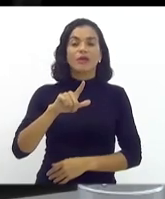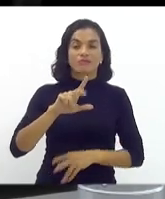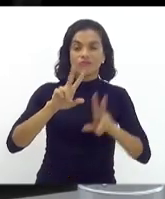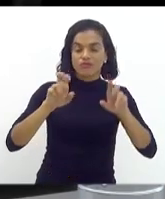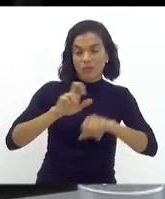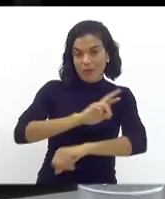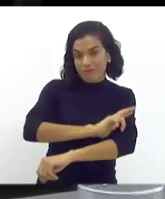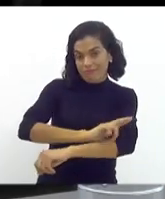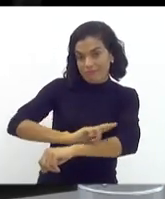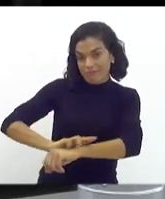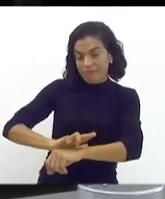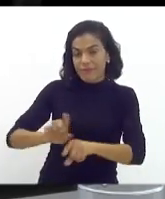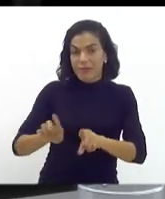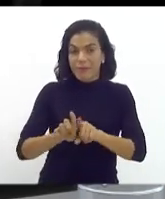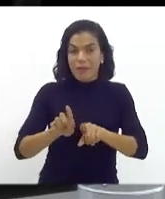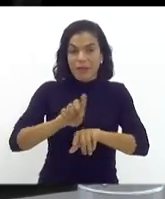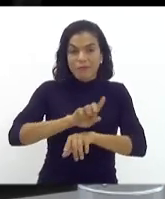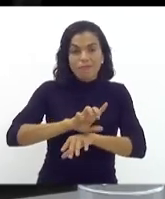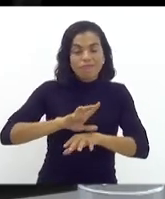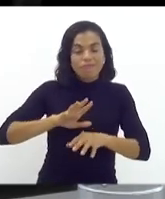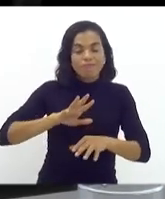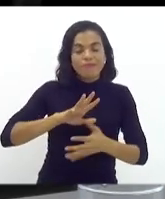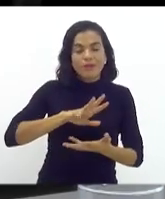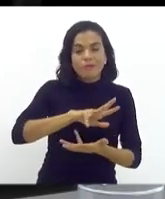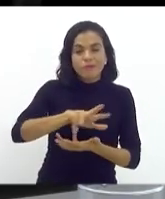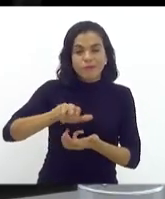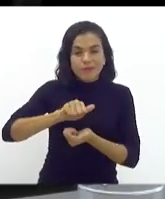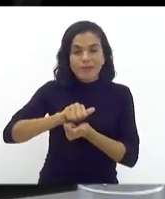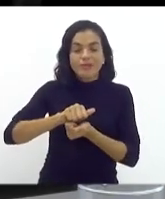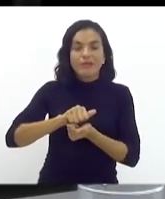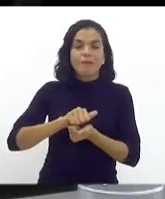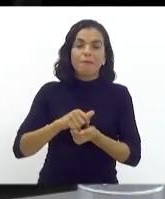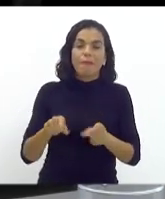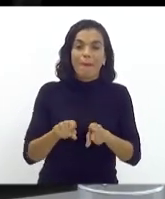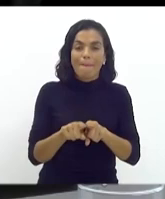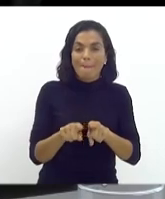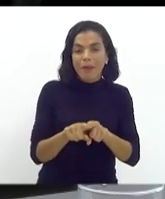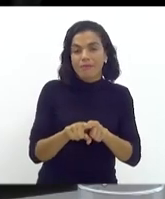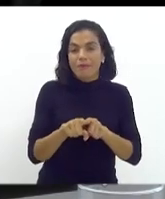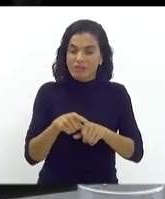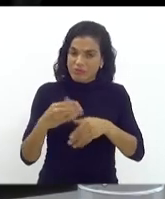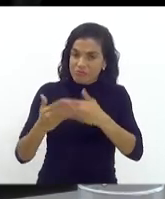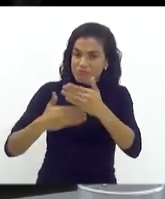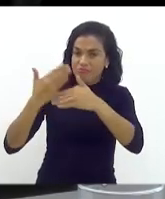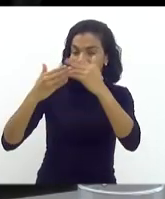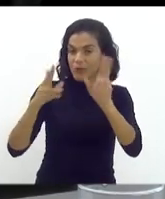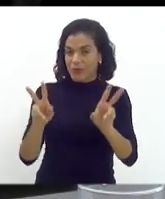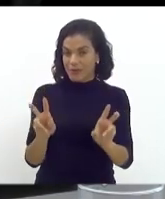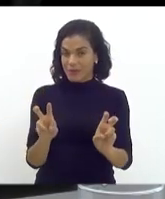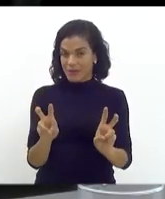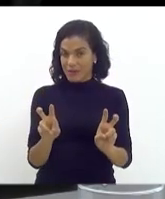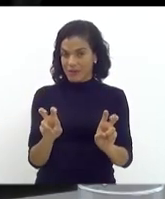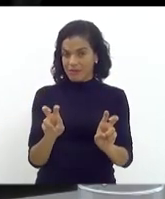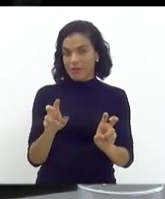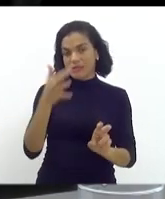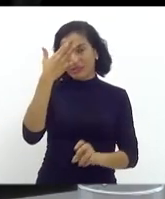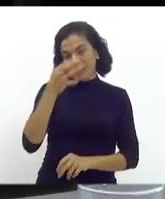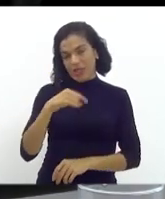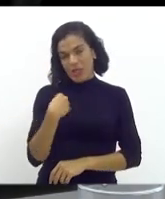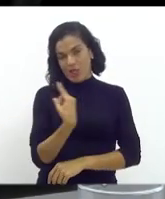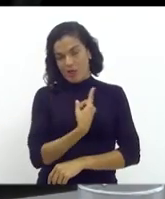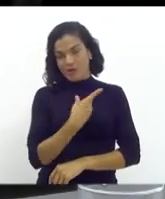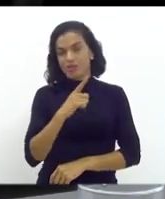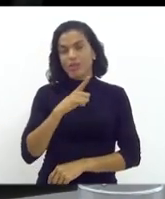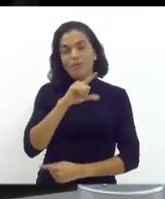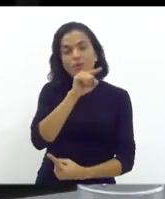é interdisciplinares né para que a gente possa avançar com com o tema e eu tenho certeza que todos nós estamos com